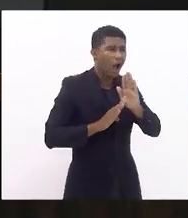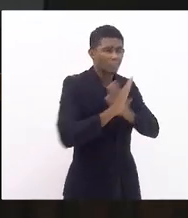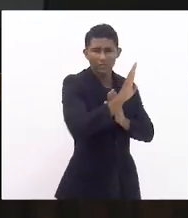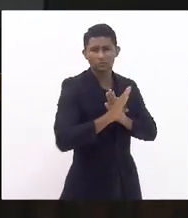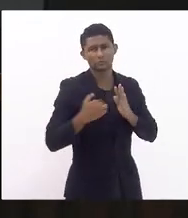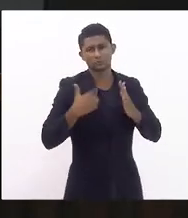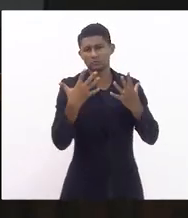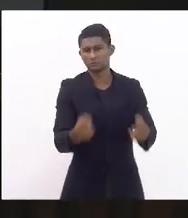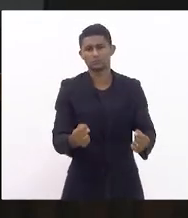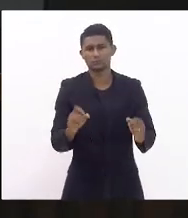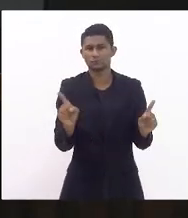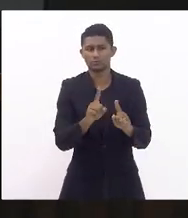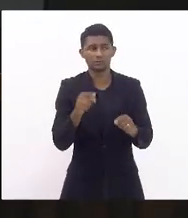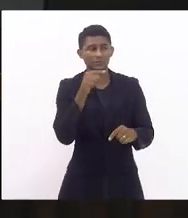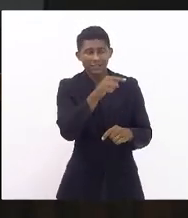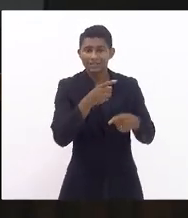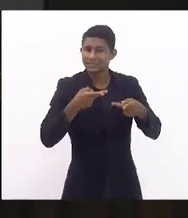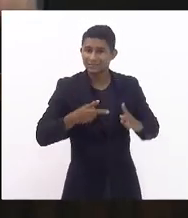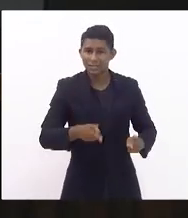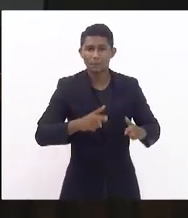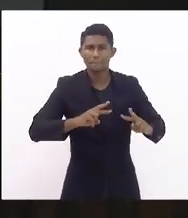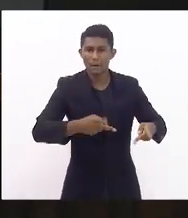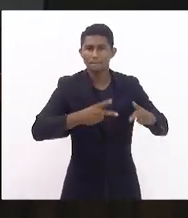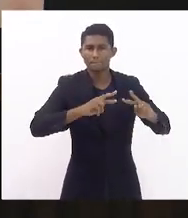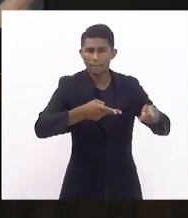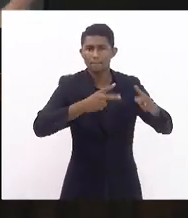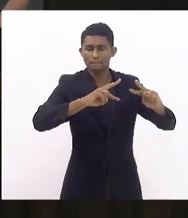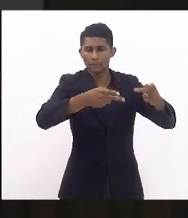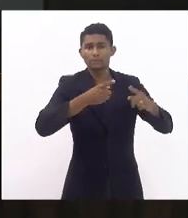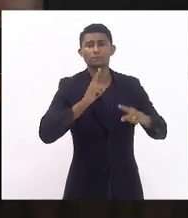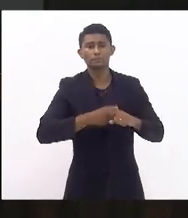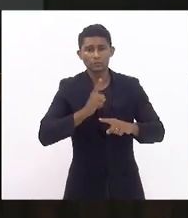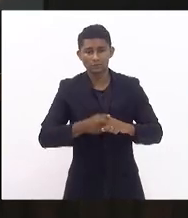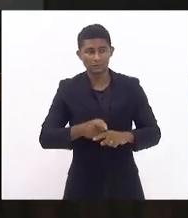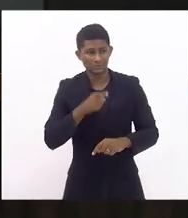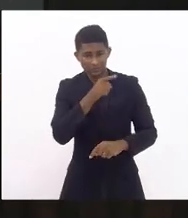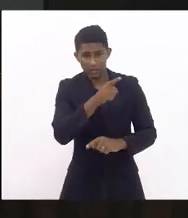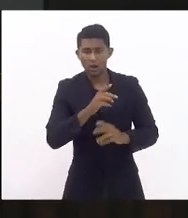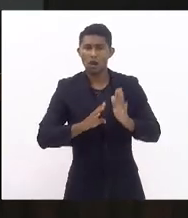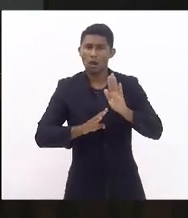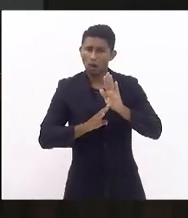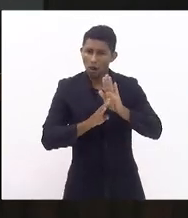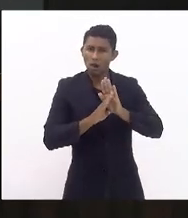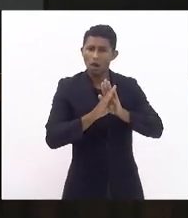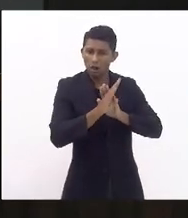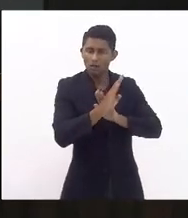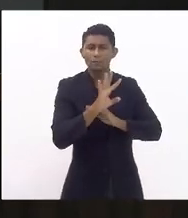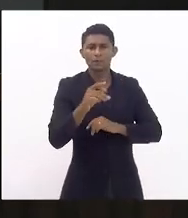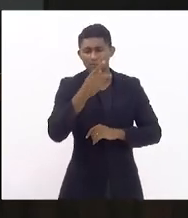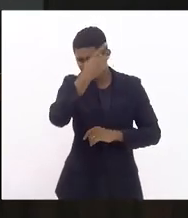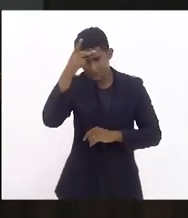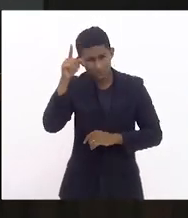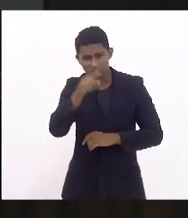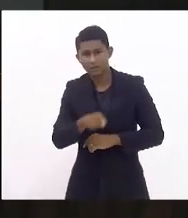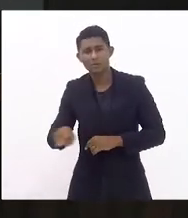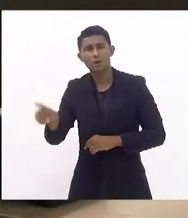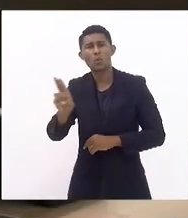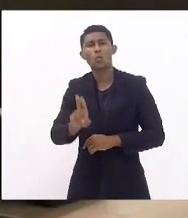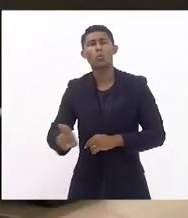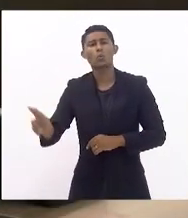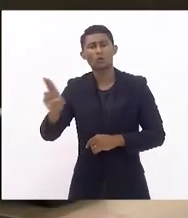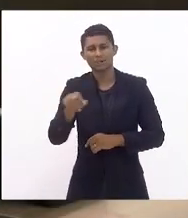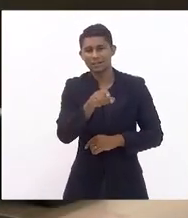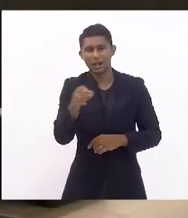fazendo constantemente, porque tem um aumento, mas o usuário não vê e não sente isso no retorno